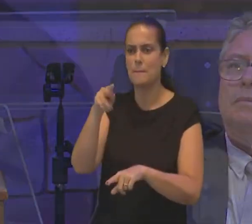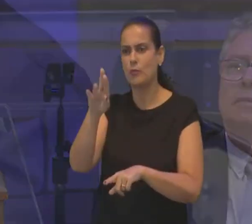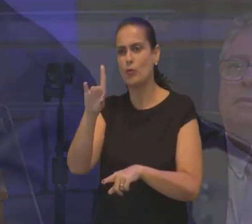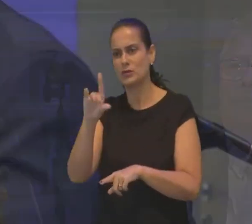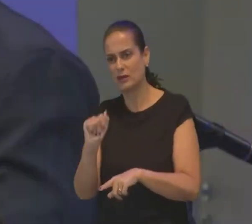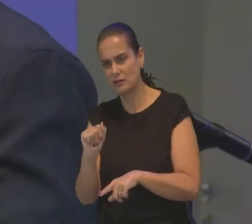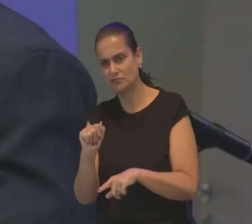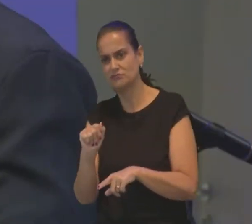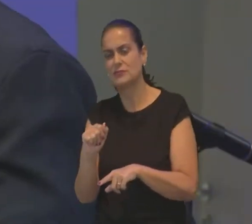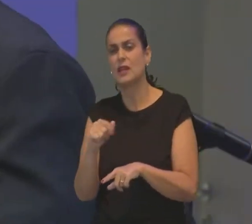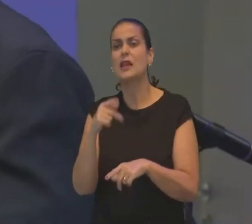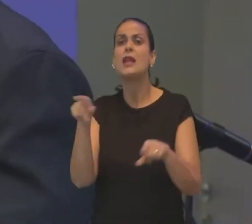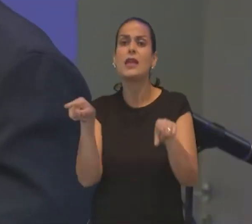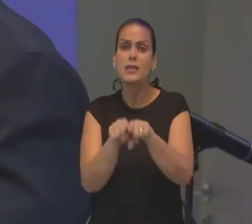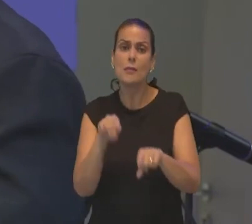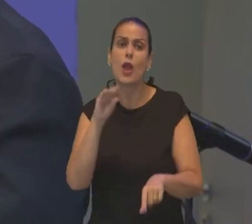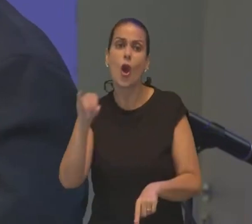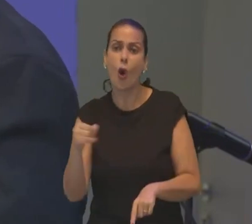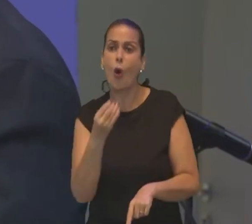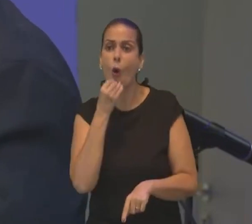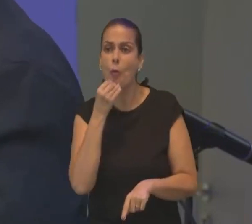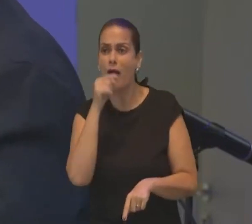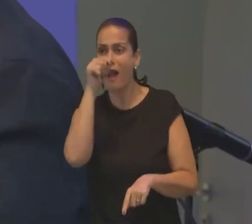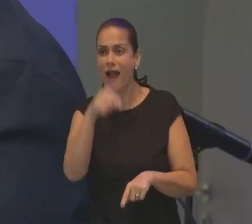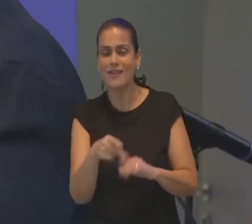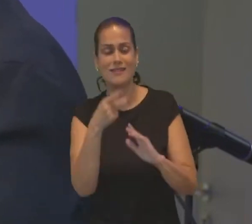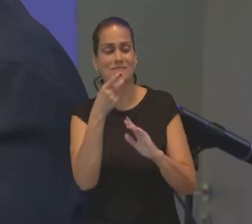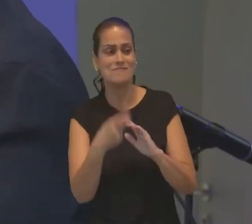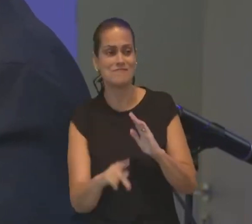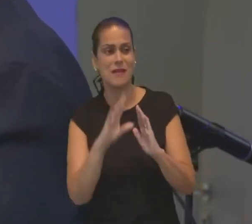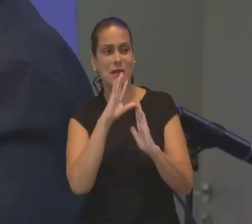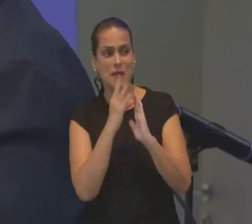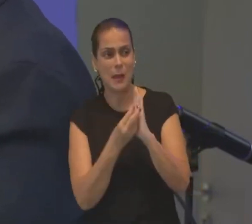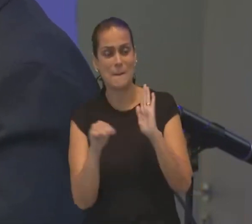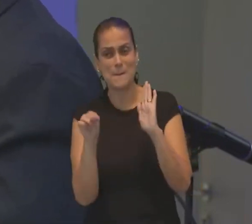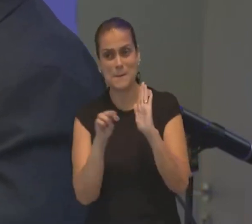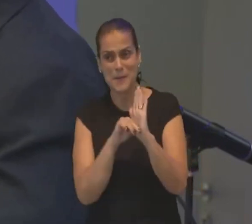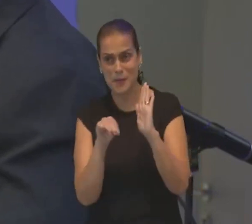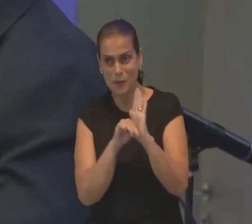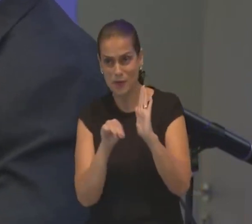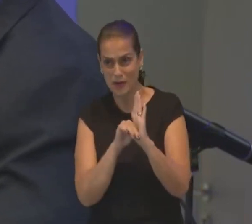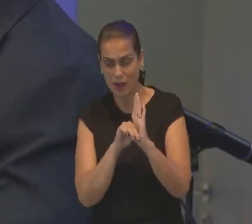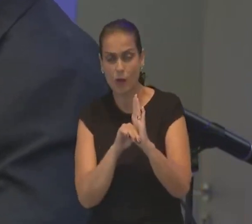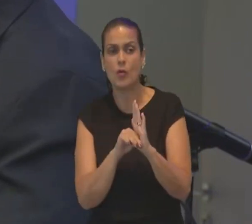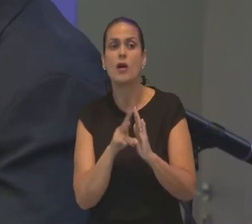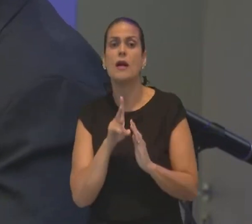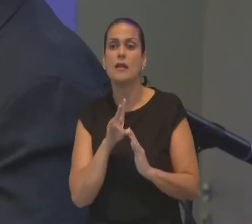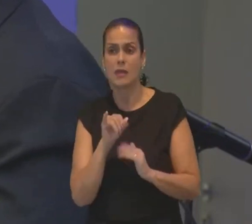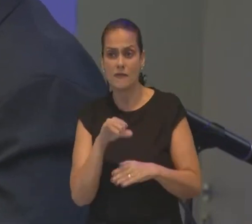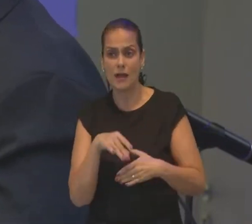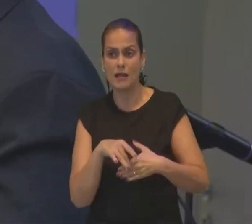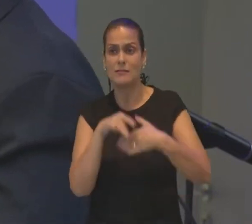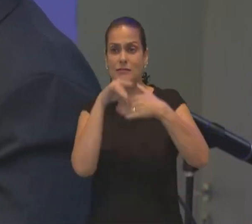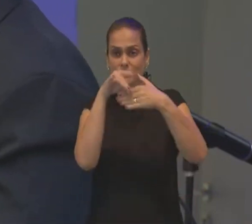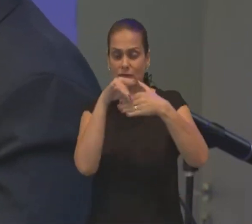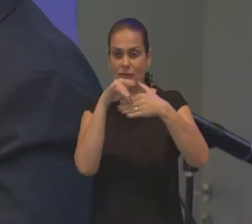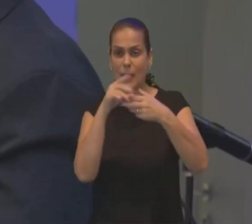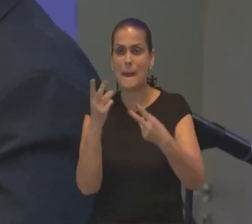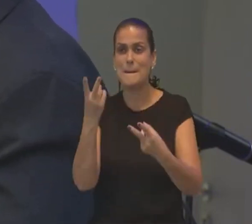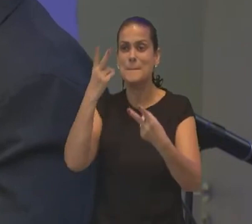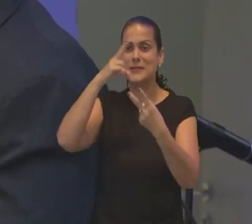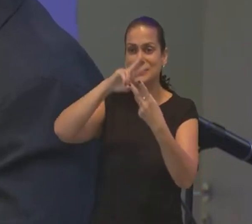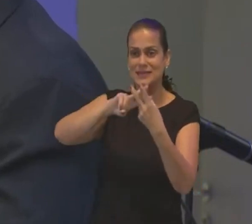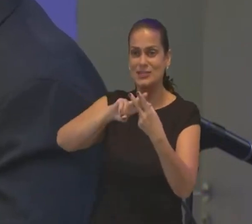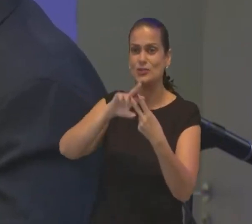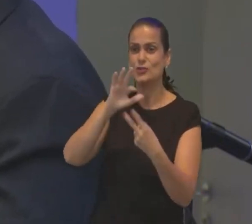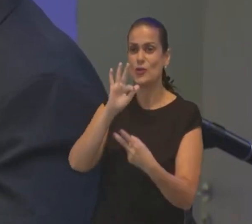daqui da Igreja da Memorial, né? Igreja Batista Memorial, que vai ficar à frente do Presídio Federal aqui